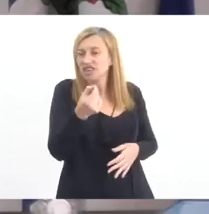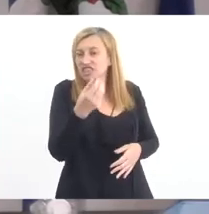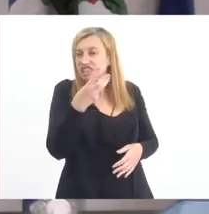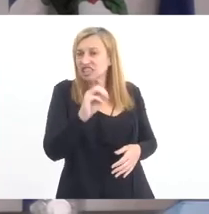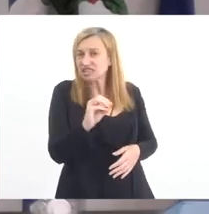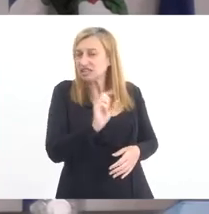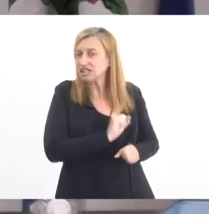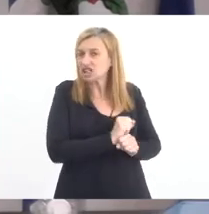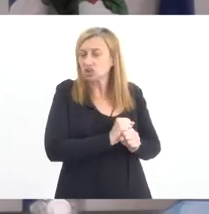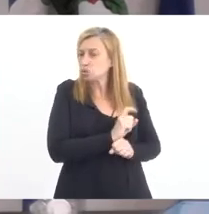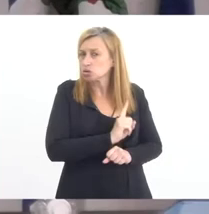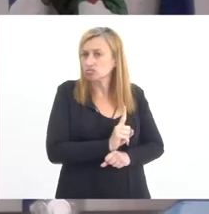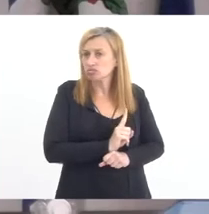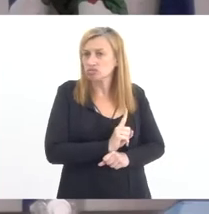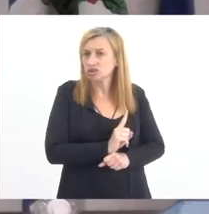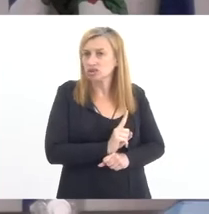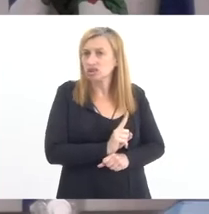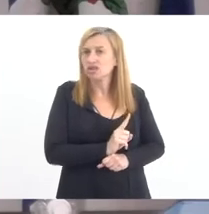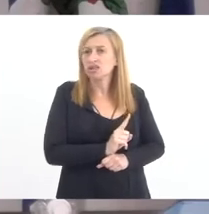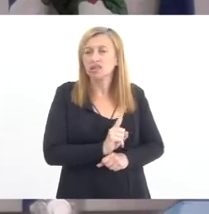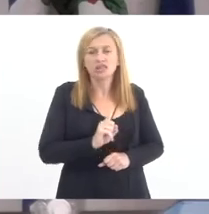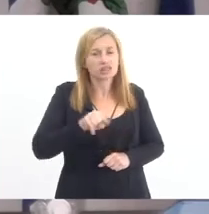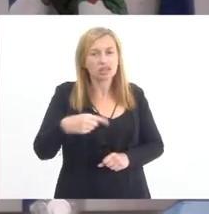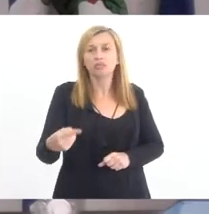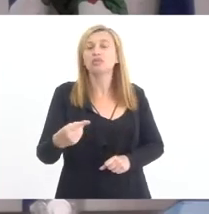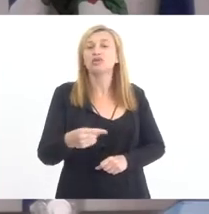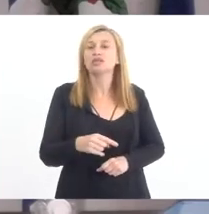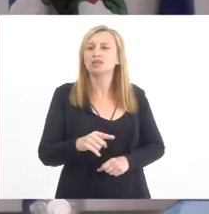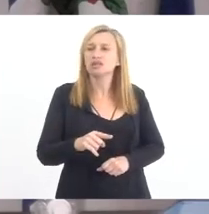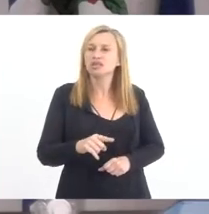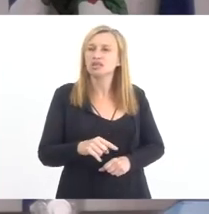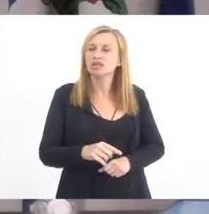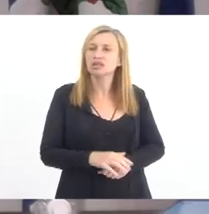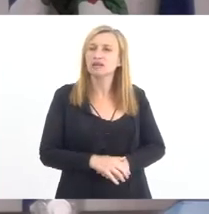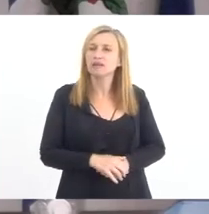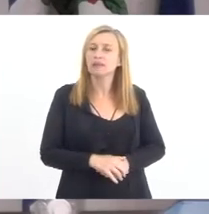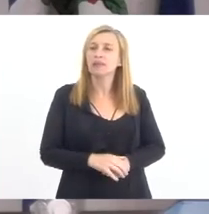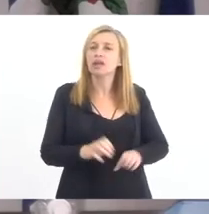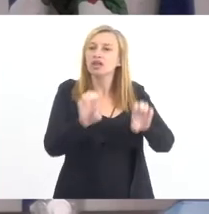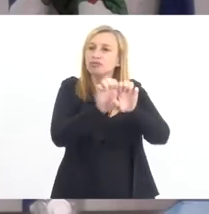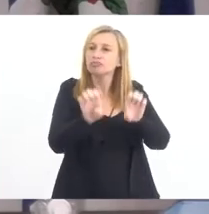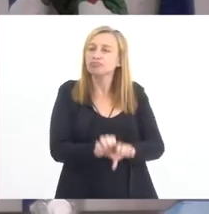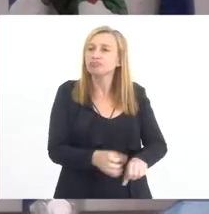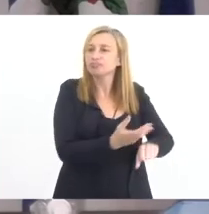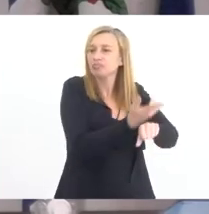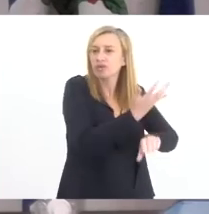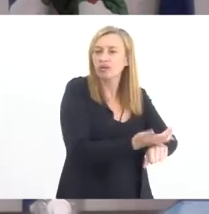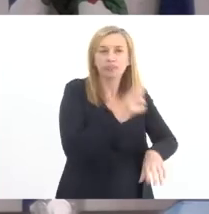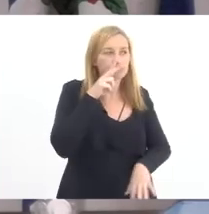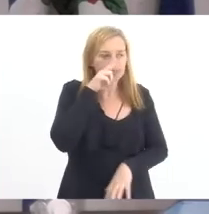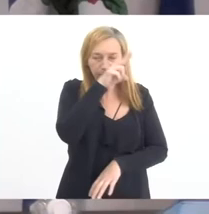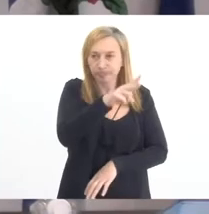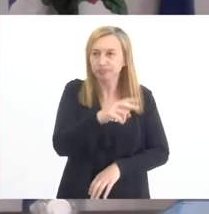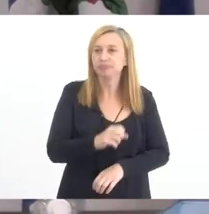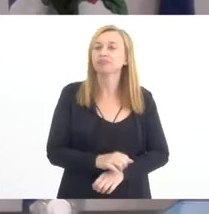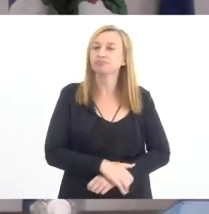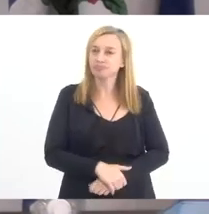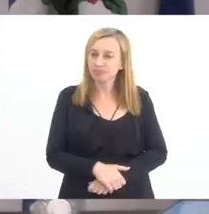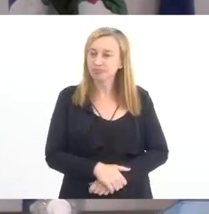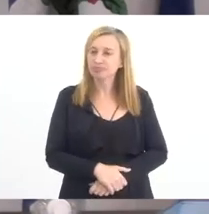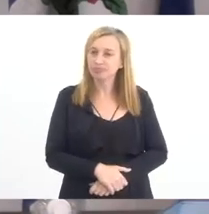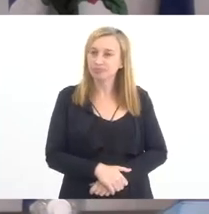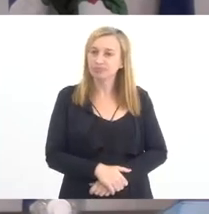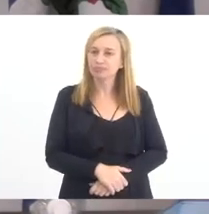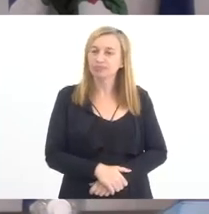anos. Vai ser logo em seguida. Porque a estrutura da UERJ é forte. A estrutura da UERJ é